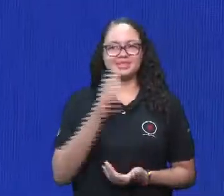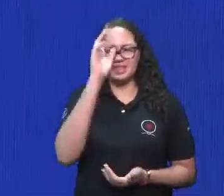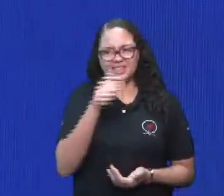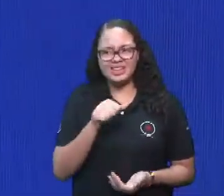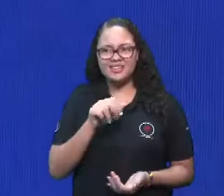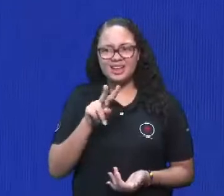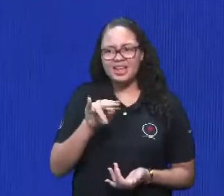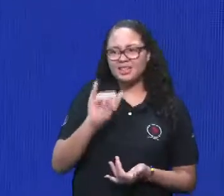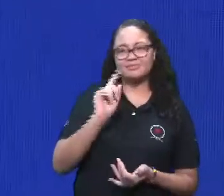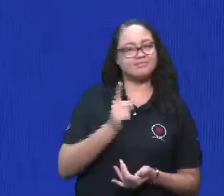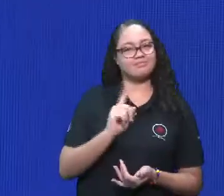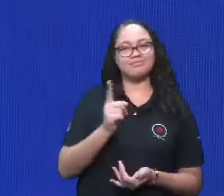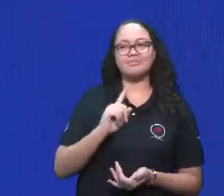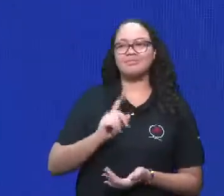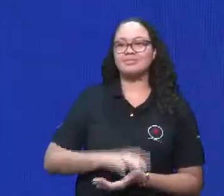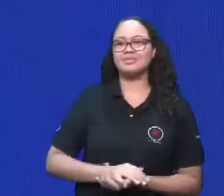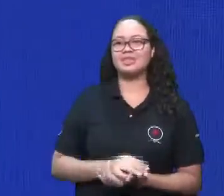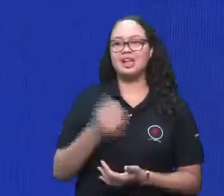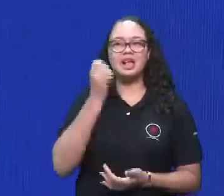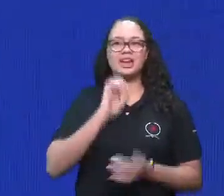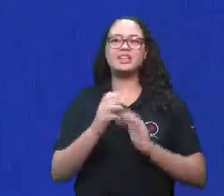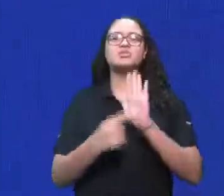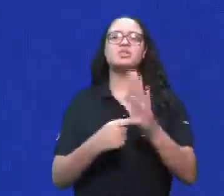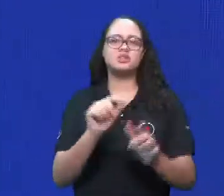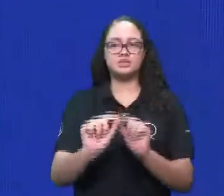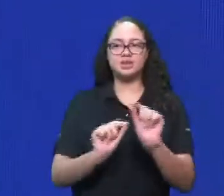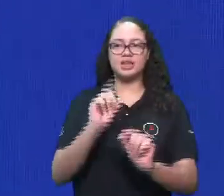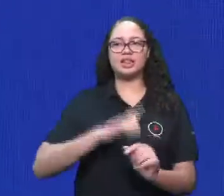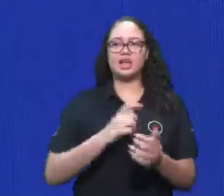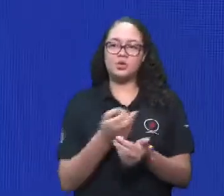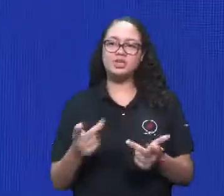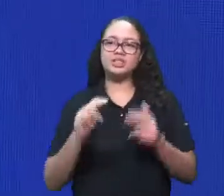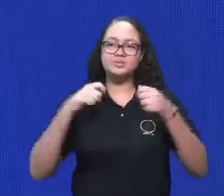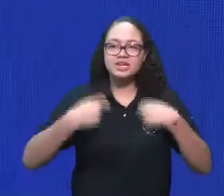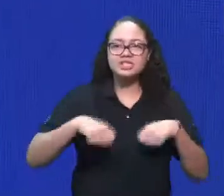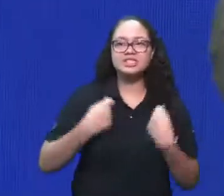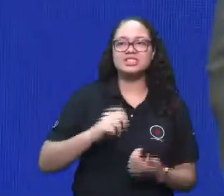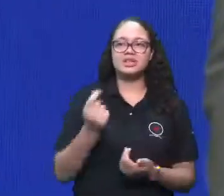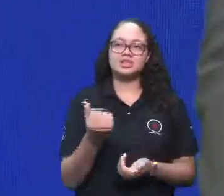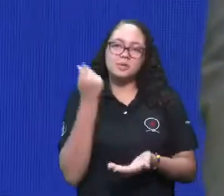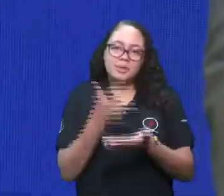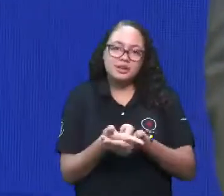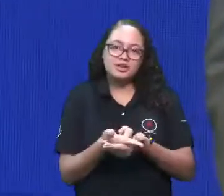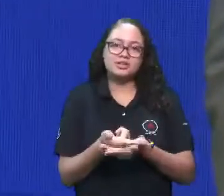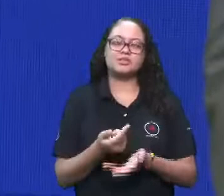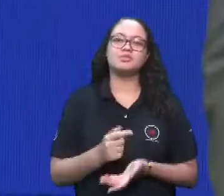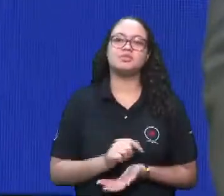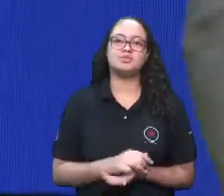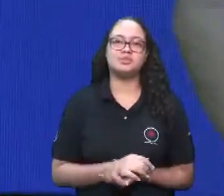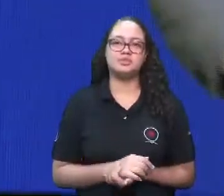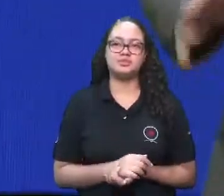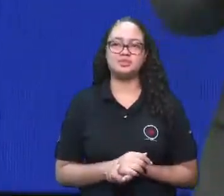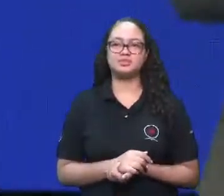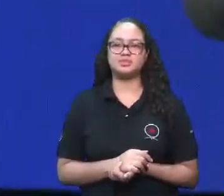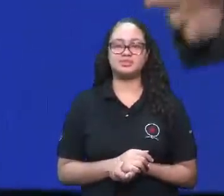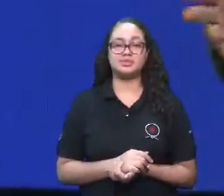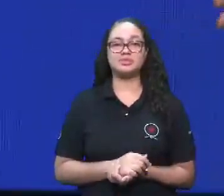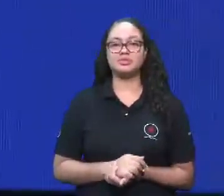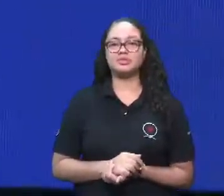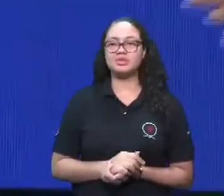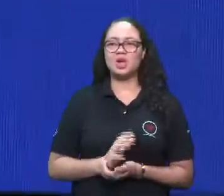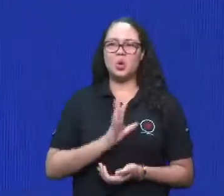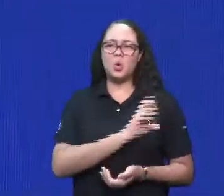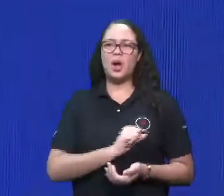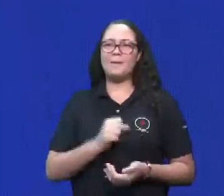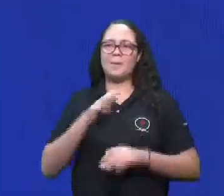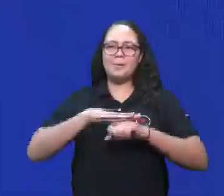Porque o que Eclesiastes está dizendo? Tem coisa que se paga com dinheiro. O senhor está dizendo que o amor é mais